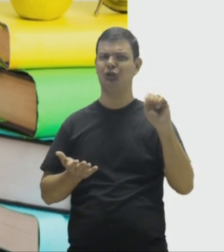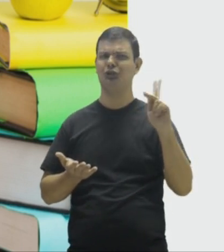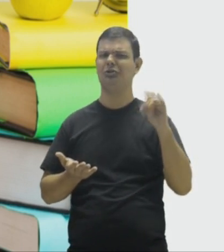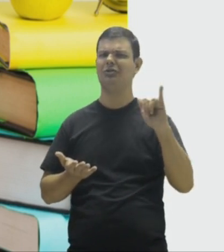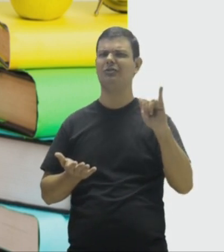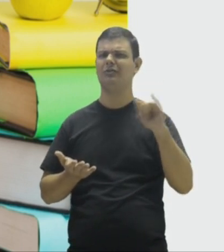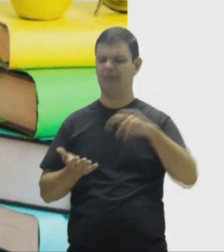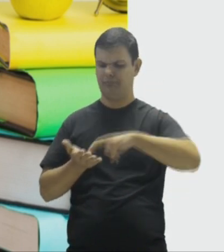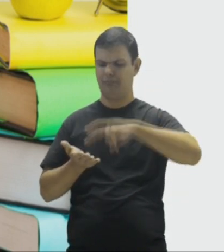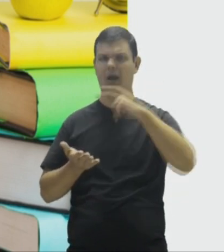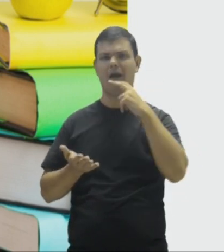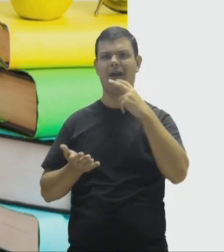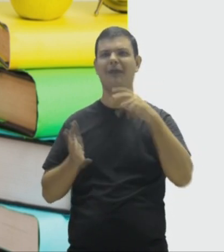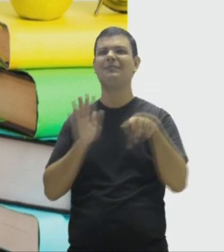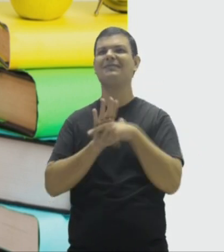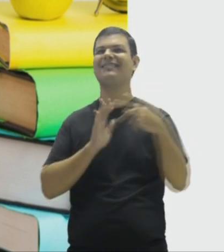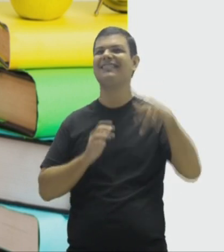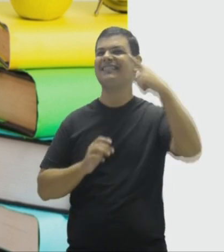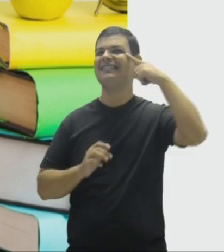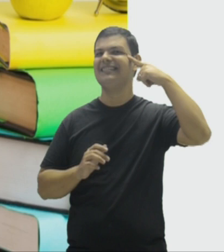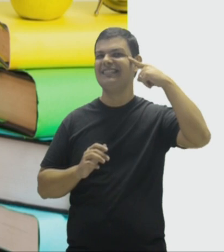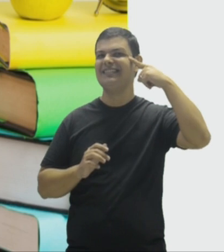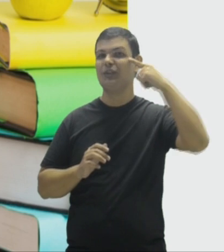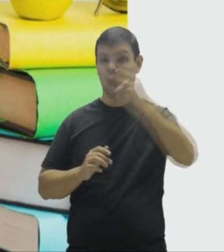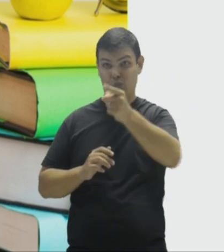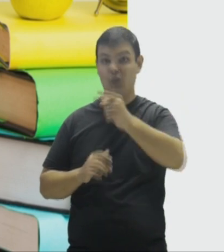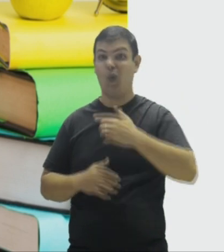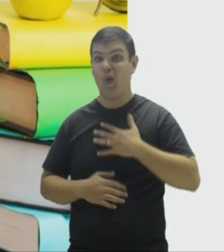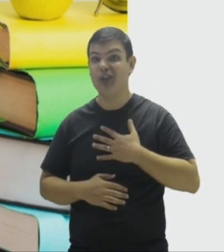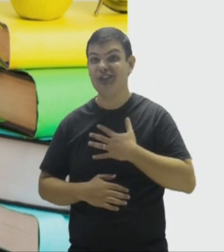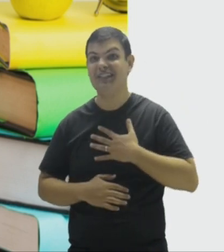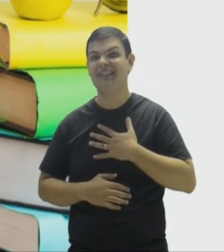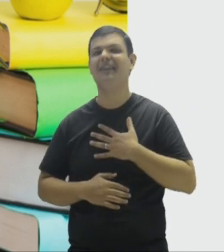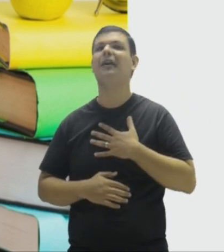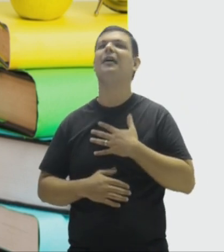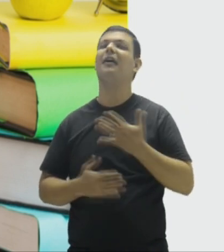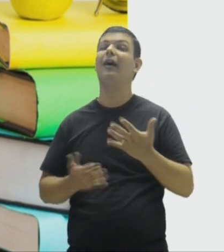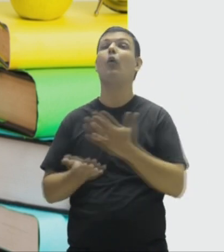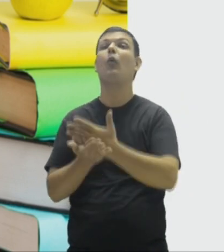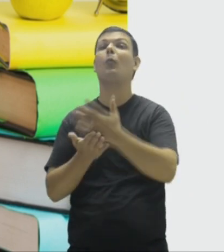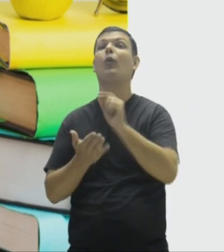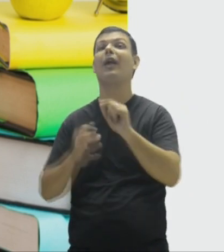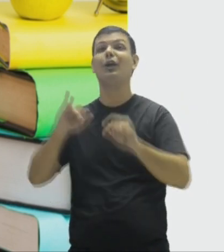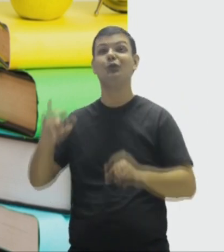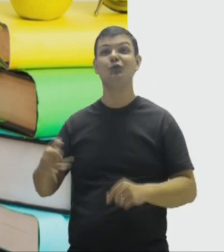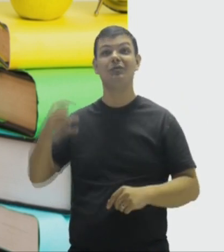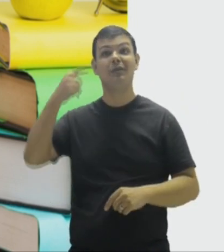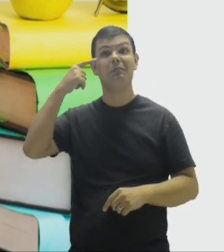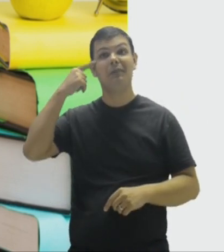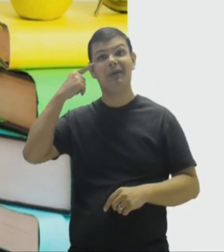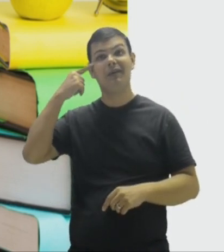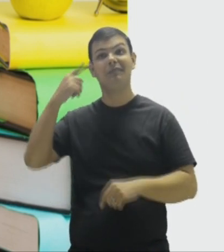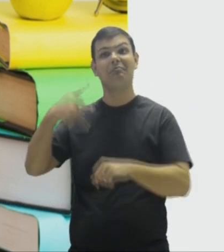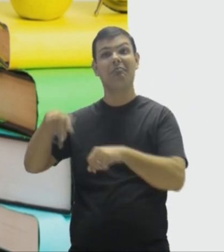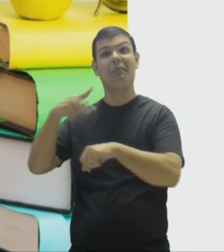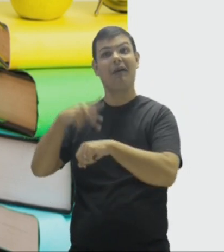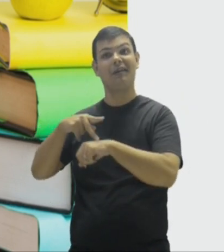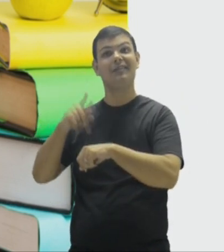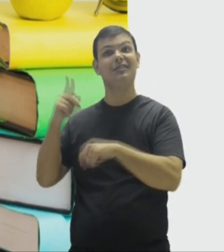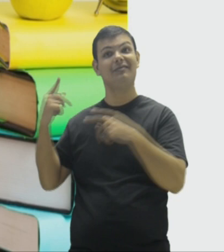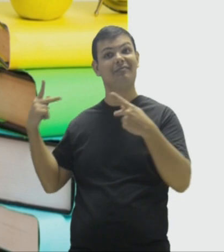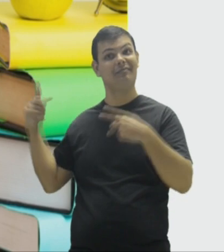para quem aprecia, eu particularmente gosto muito. Tem origem aonde? Lá no Japão. Olha, oriental nosso